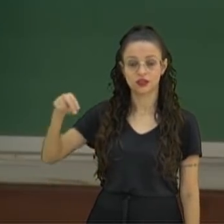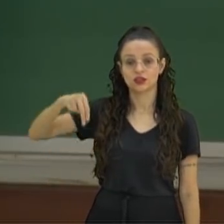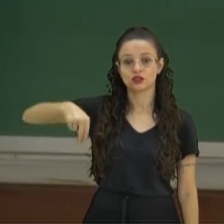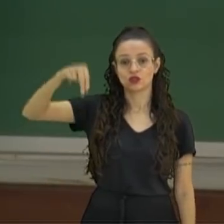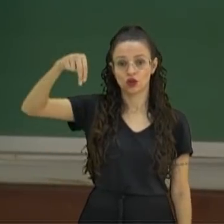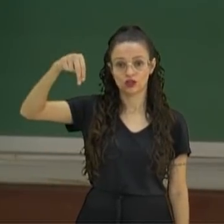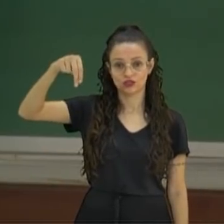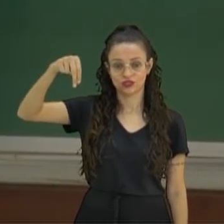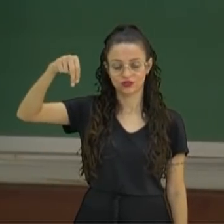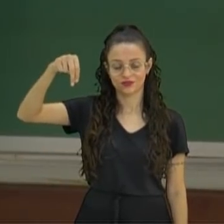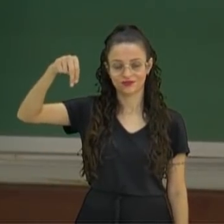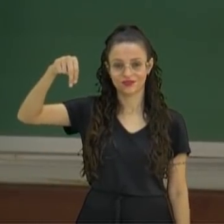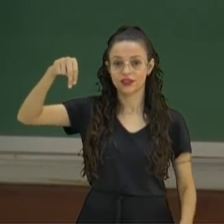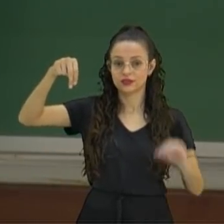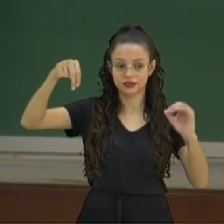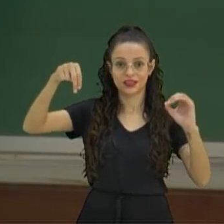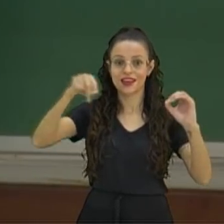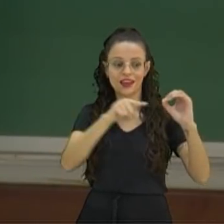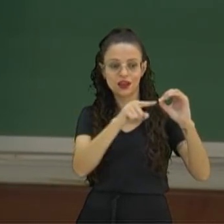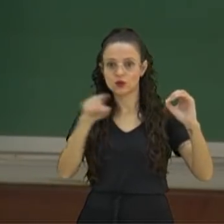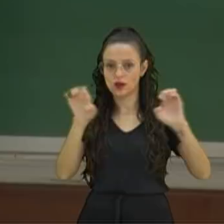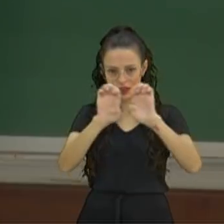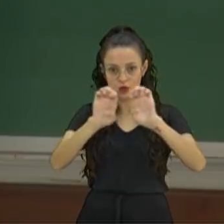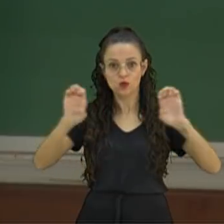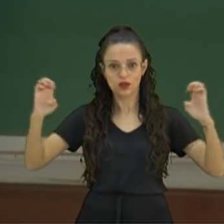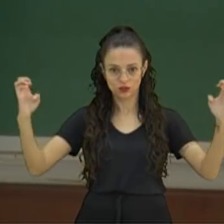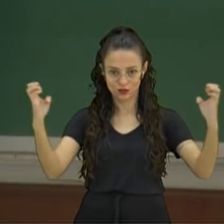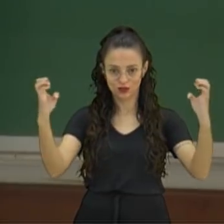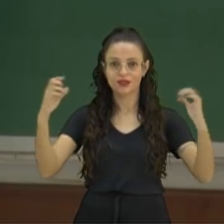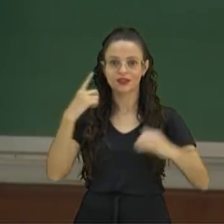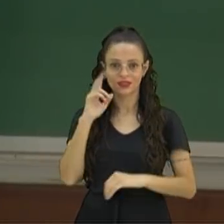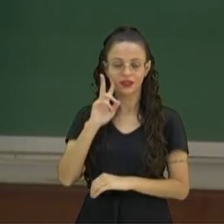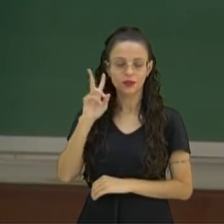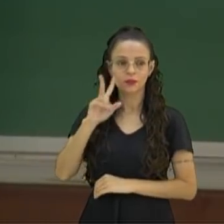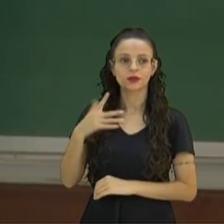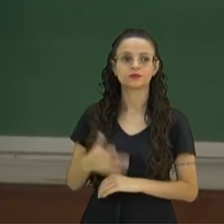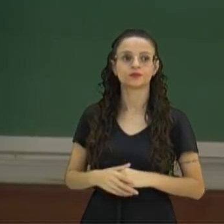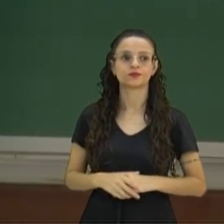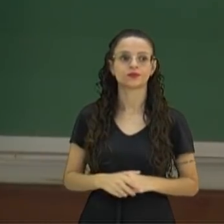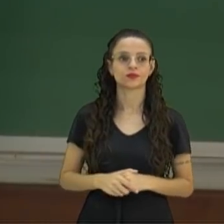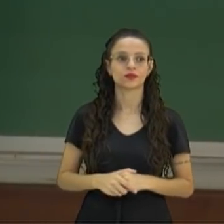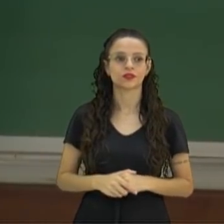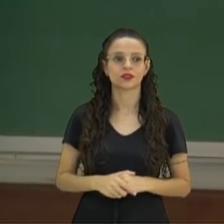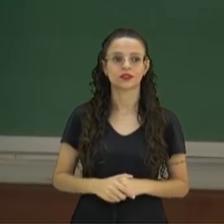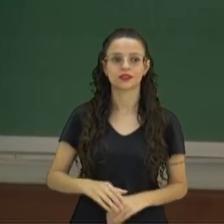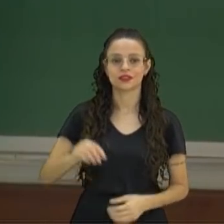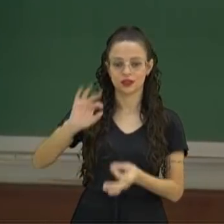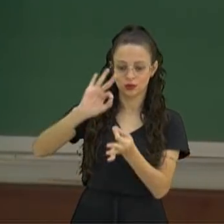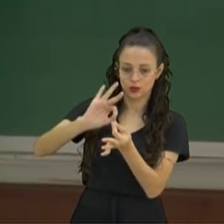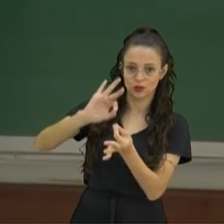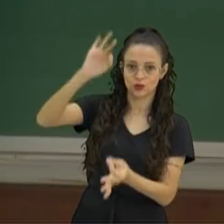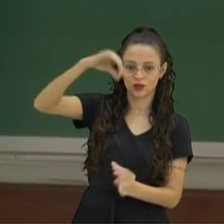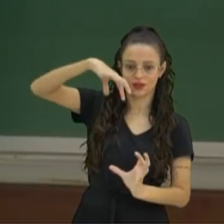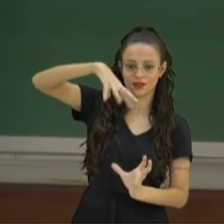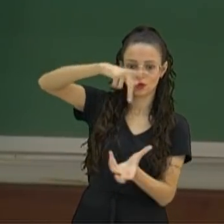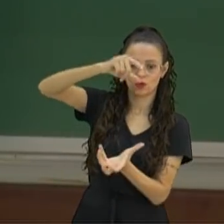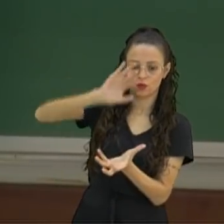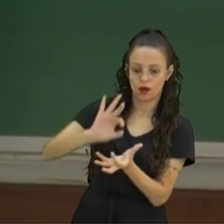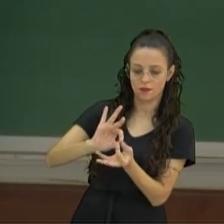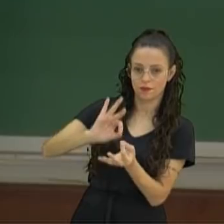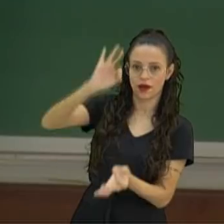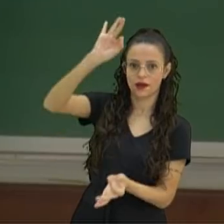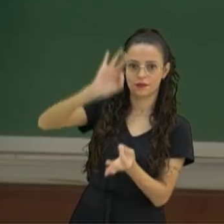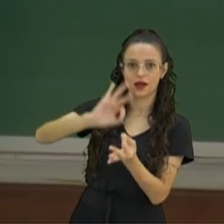do zero. O zero é a linha do Equador, lembram disso? Ele está 15 ali ao norte. E o zero ali, no sentido